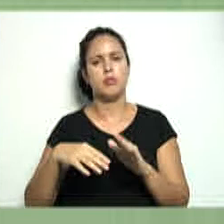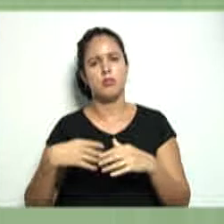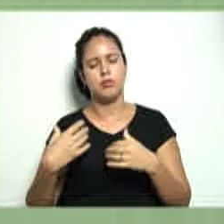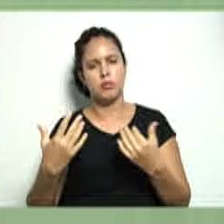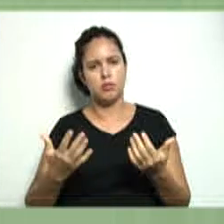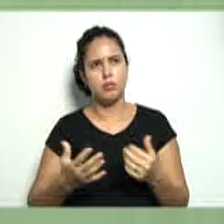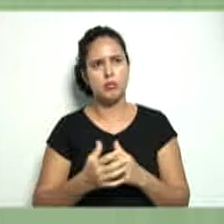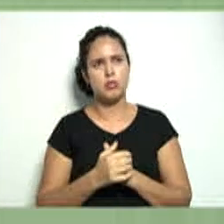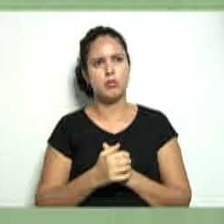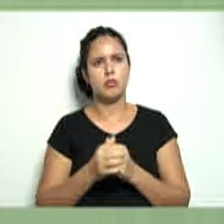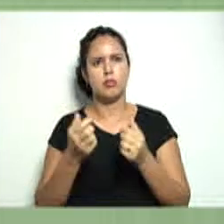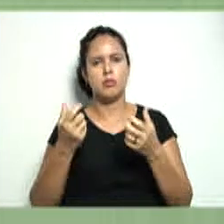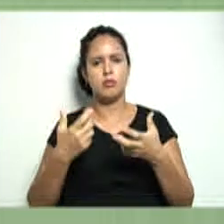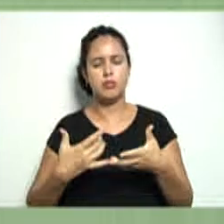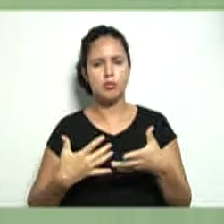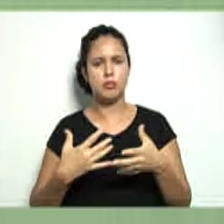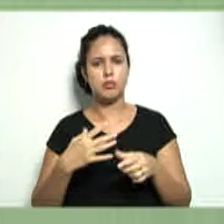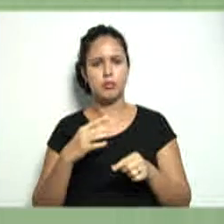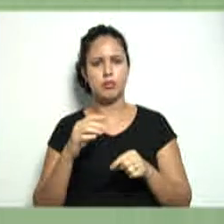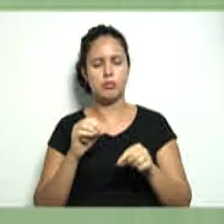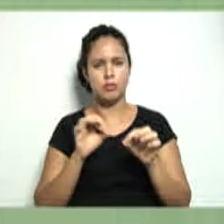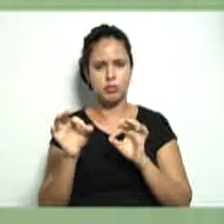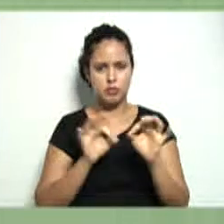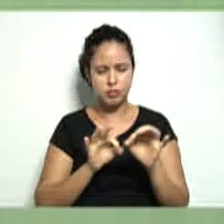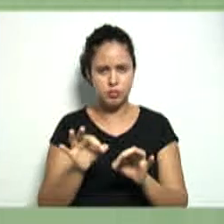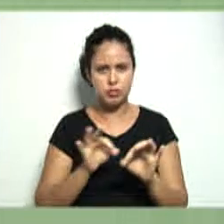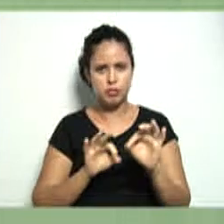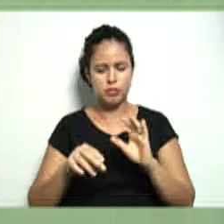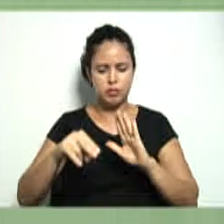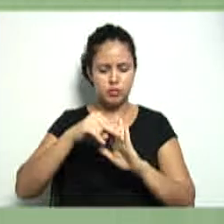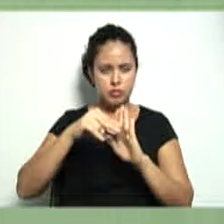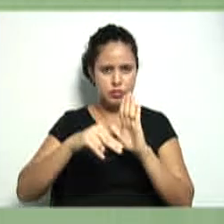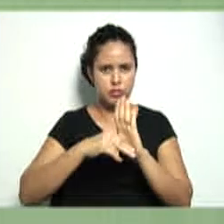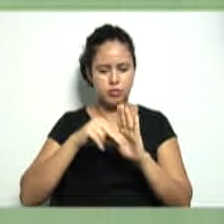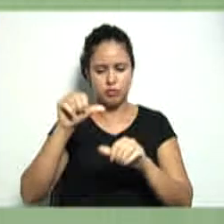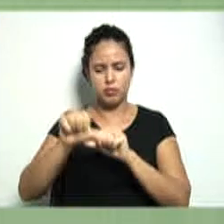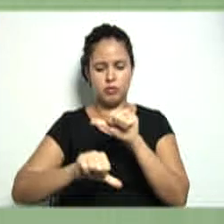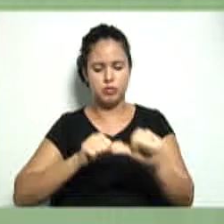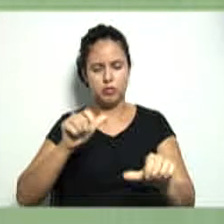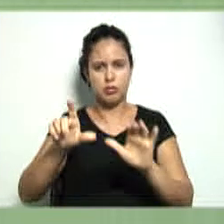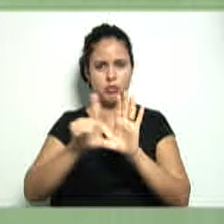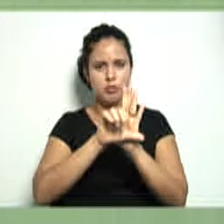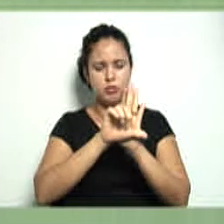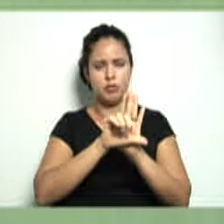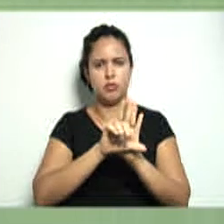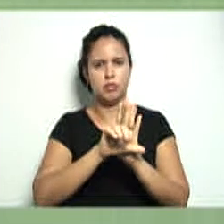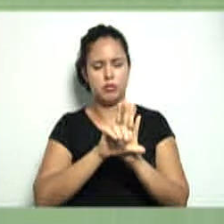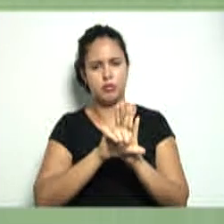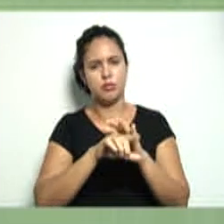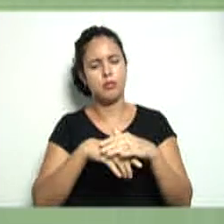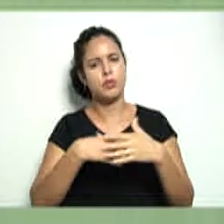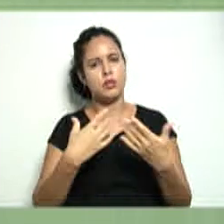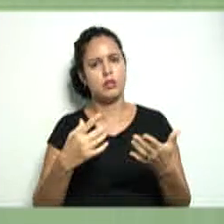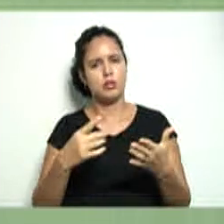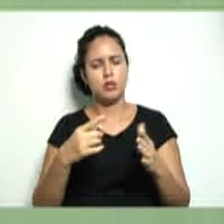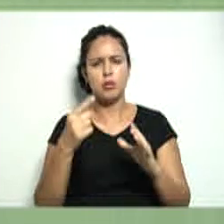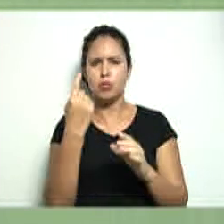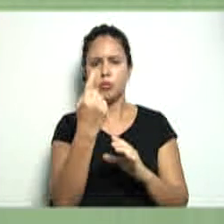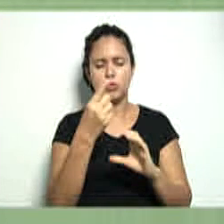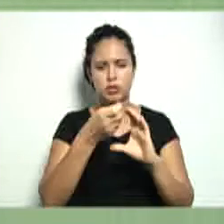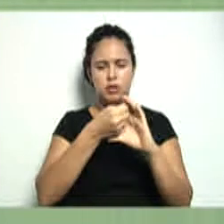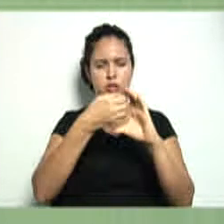está falando de estabelecer normas e transformação em leis, esse aqui é uma das